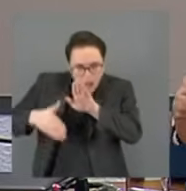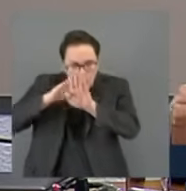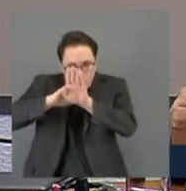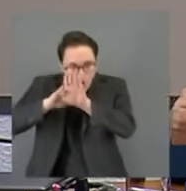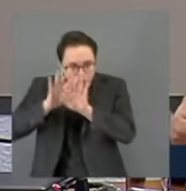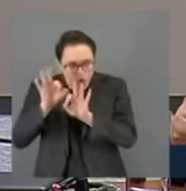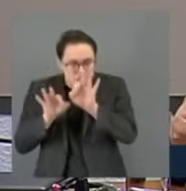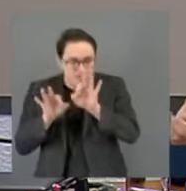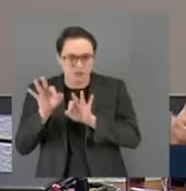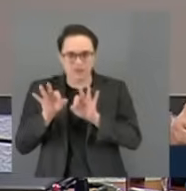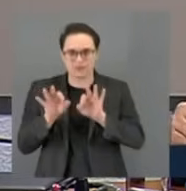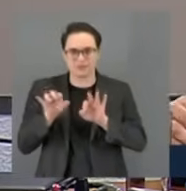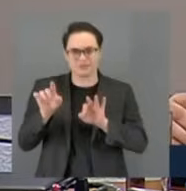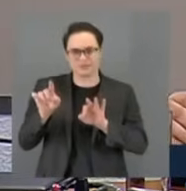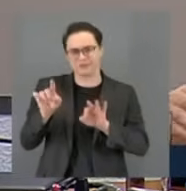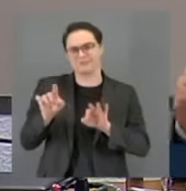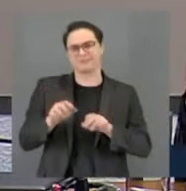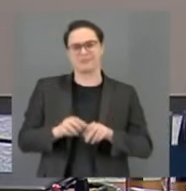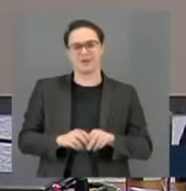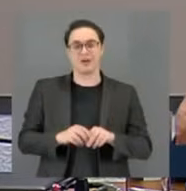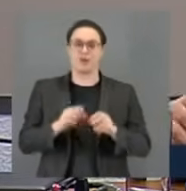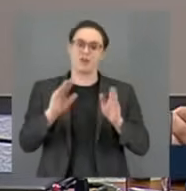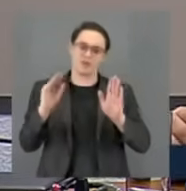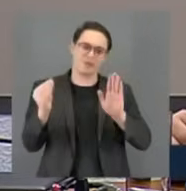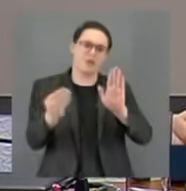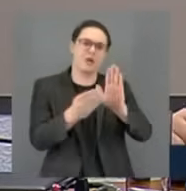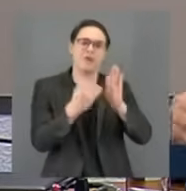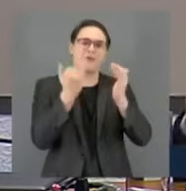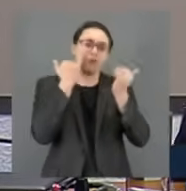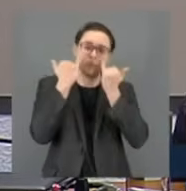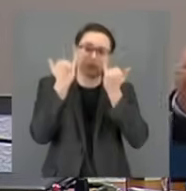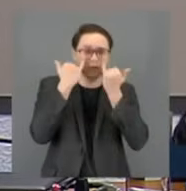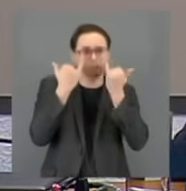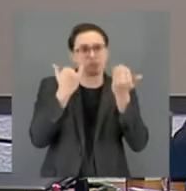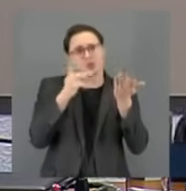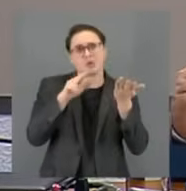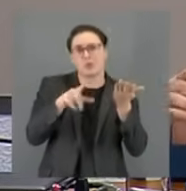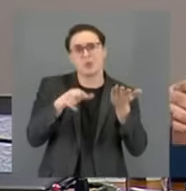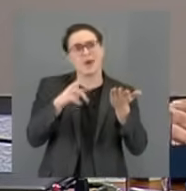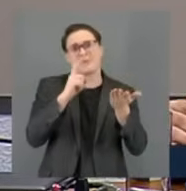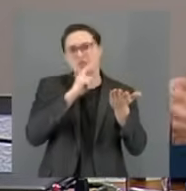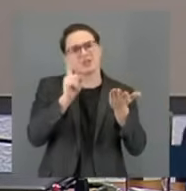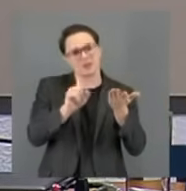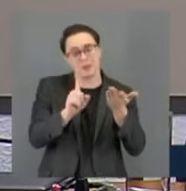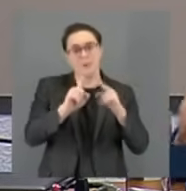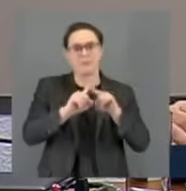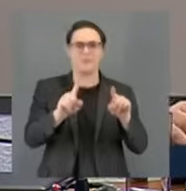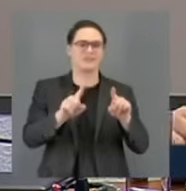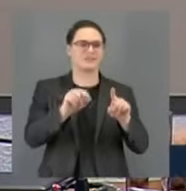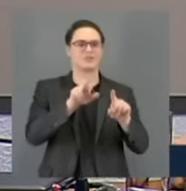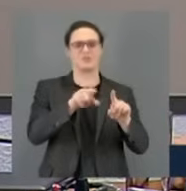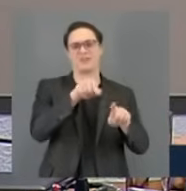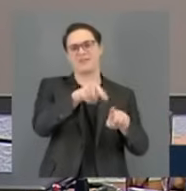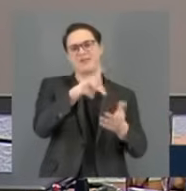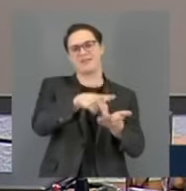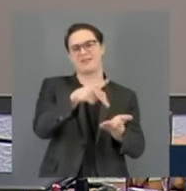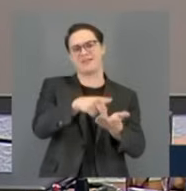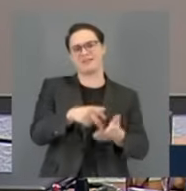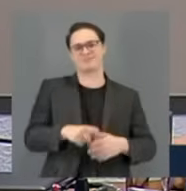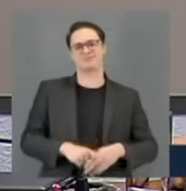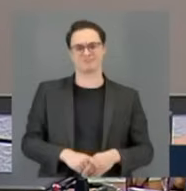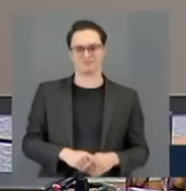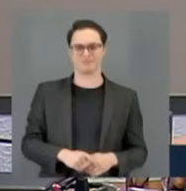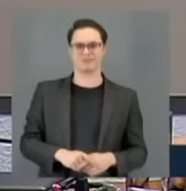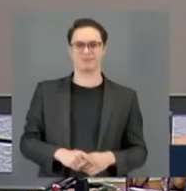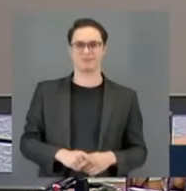Ela desinformou os seguidores dela, foi compartilhado por vários influenciadores, incluindo o Felipe Neto.